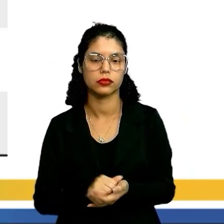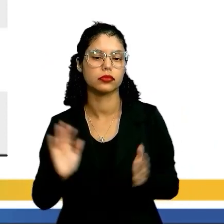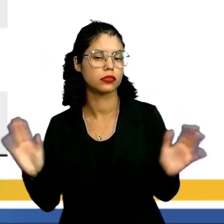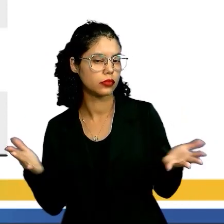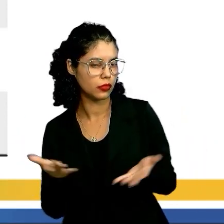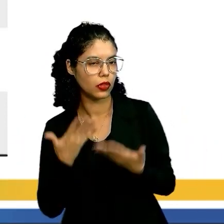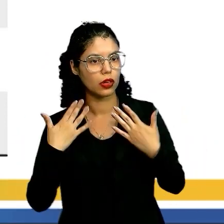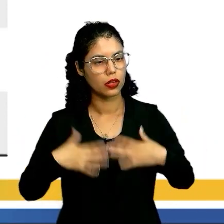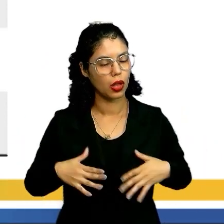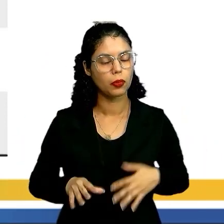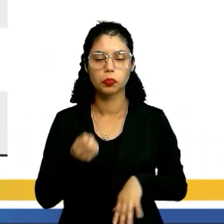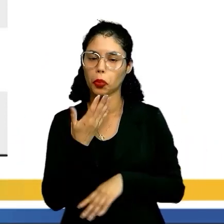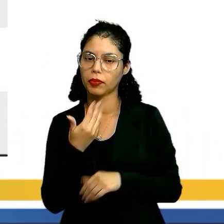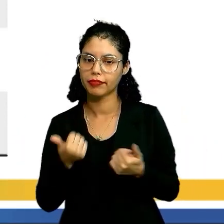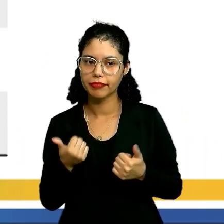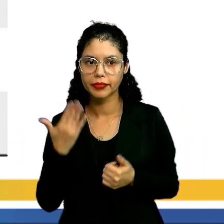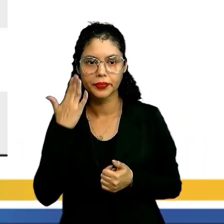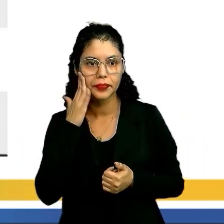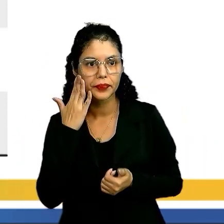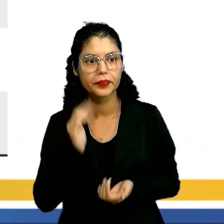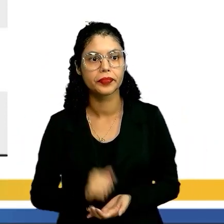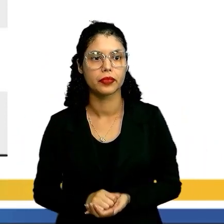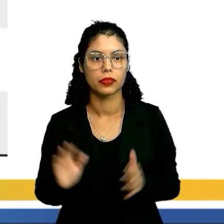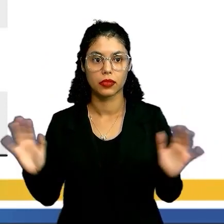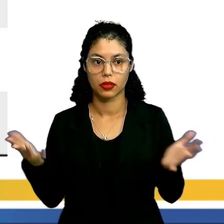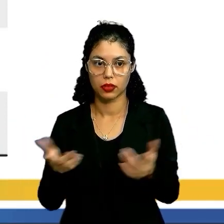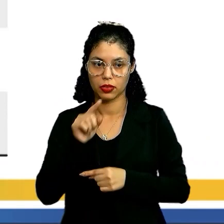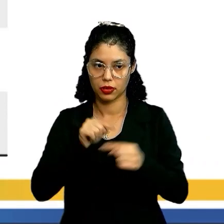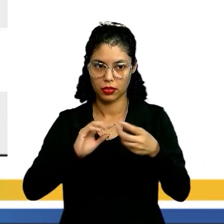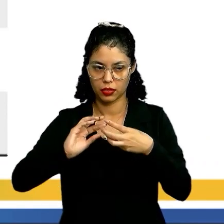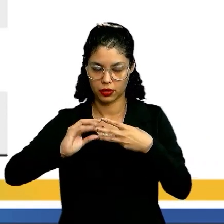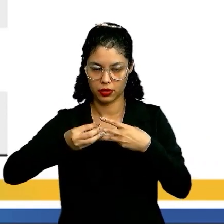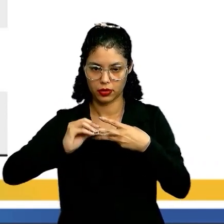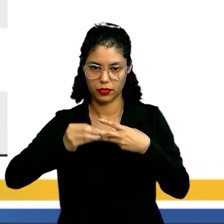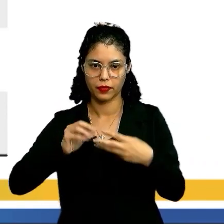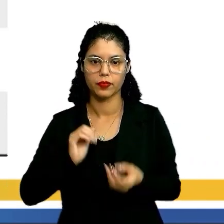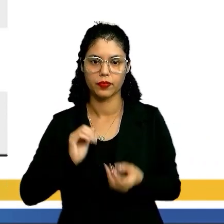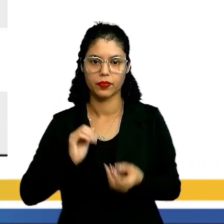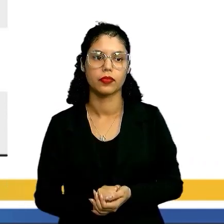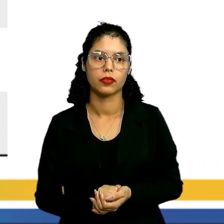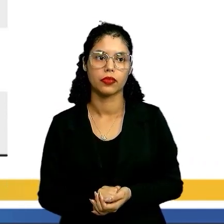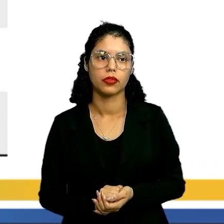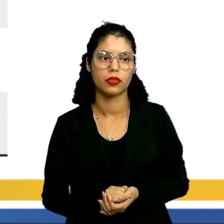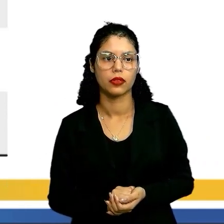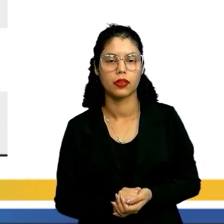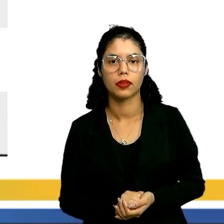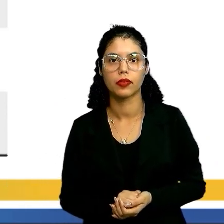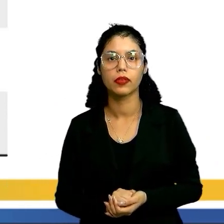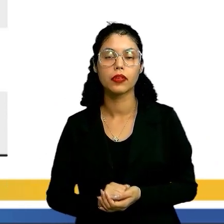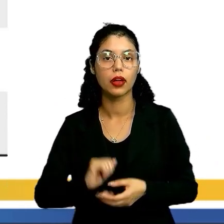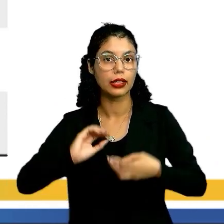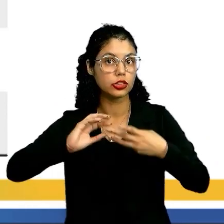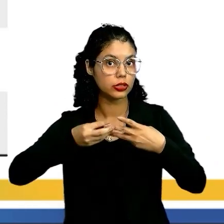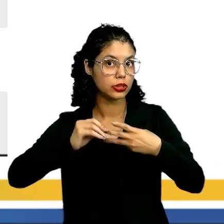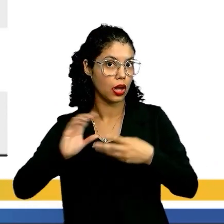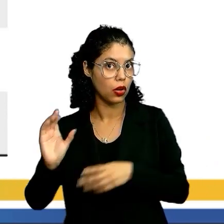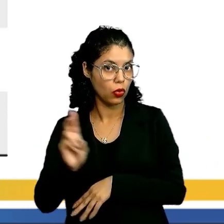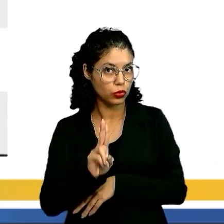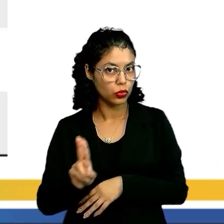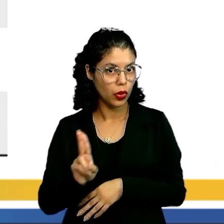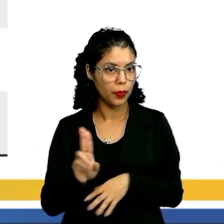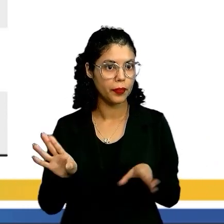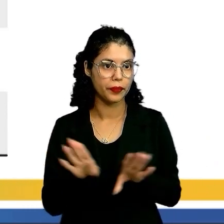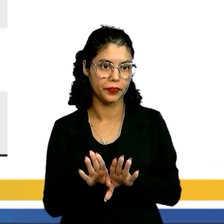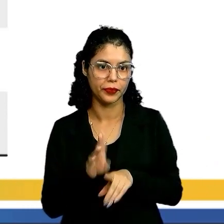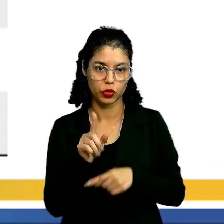pouco tranquilo também de se entender, pois ele estimula as divisões celulares. Cito, pessoal, é de célula, tá? Então,